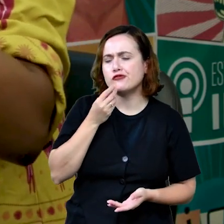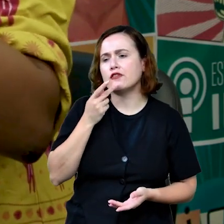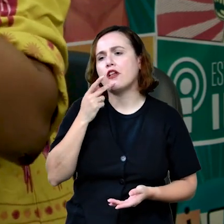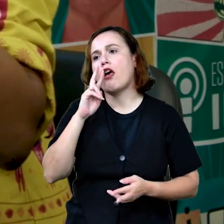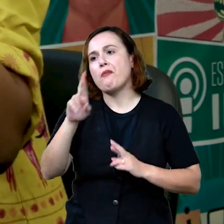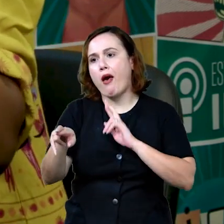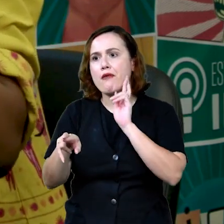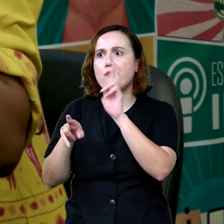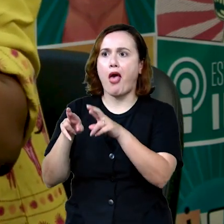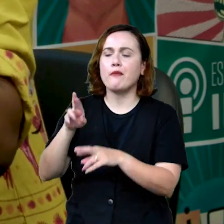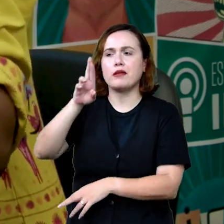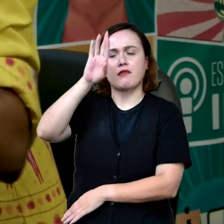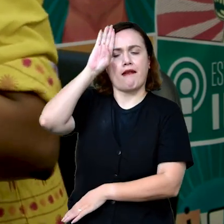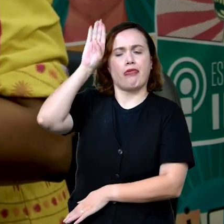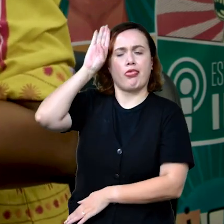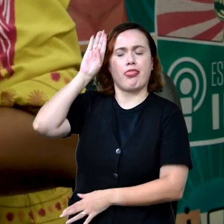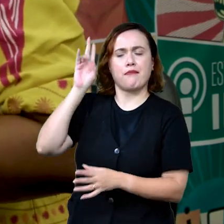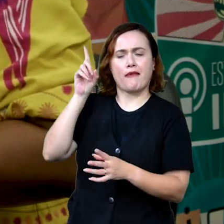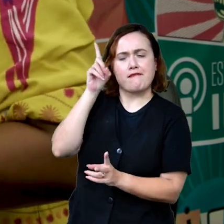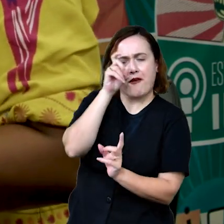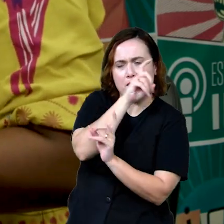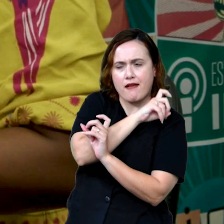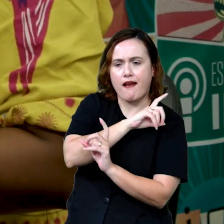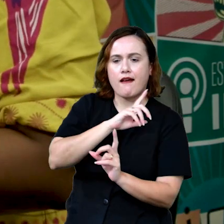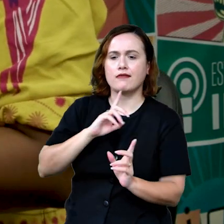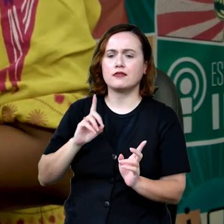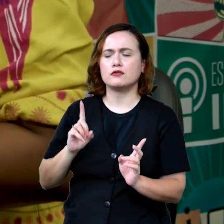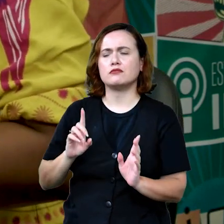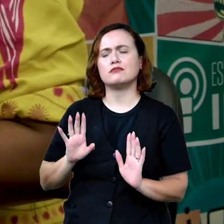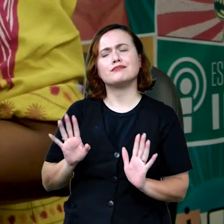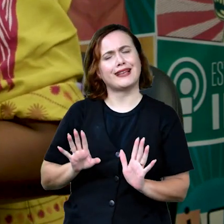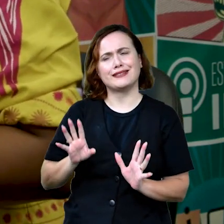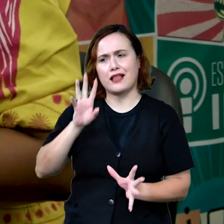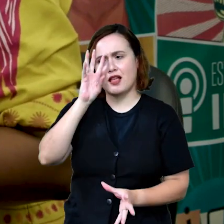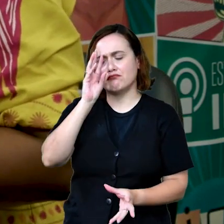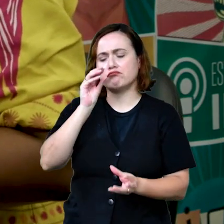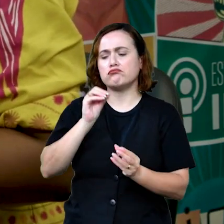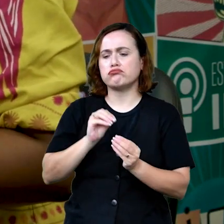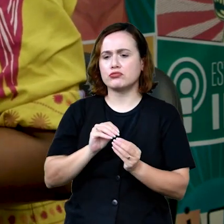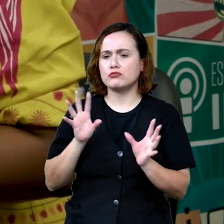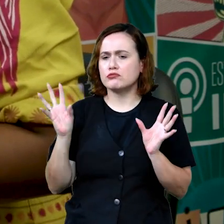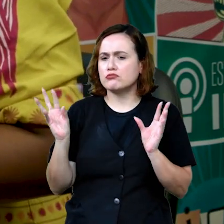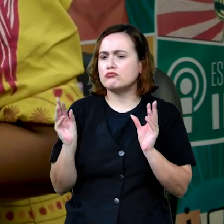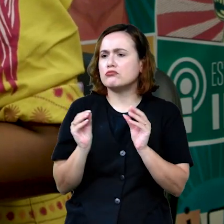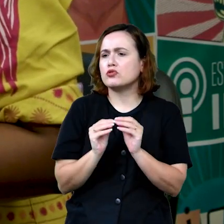mais complexas, mais acadêmicas até, mas acho que de uma maneira muito resumida, eu acho que